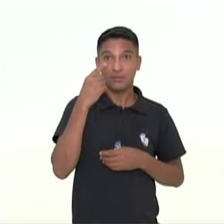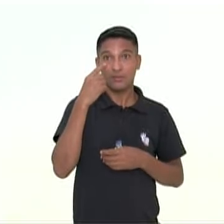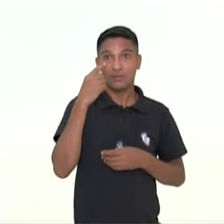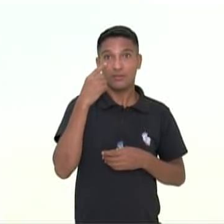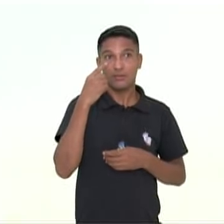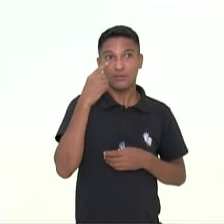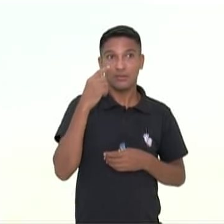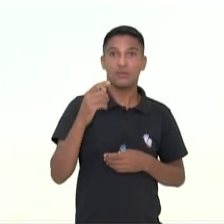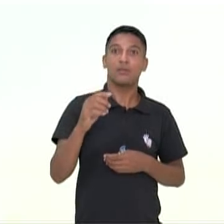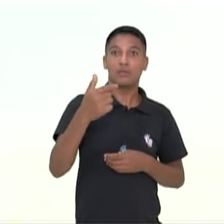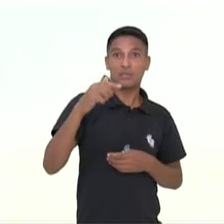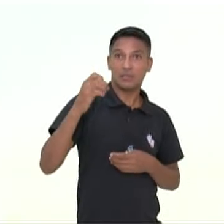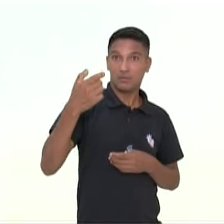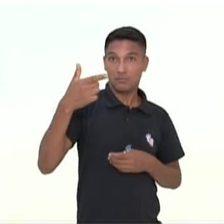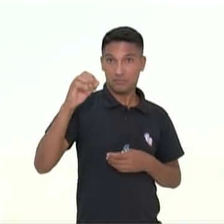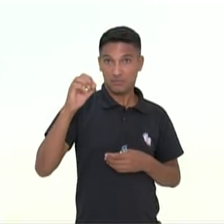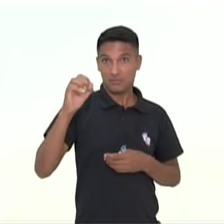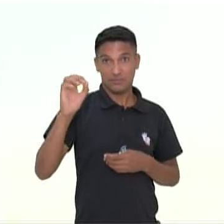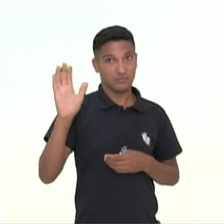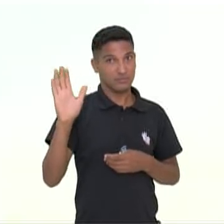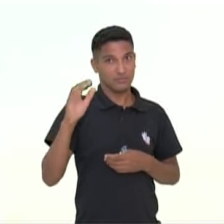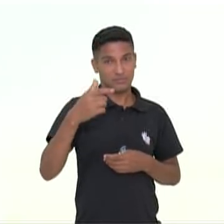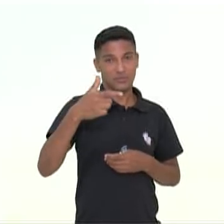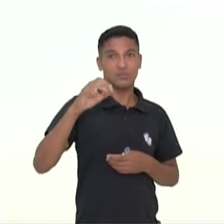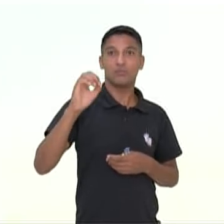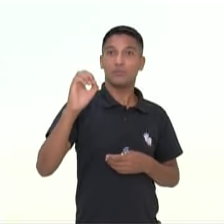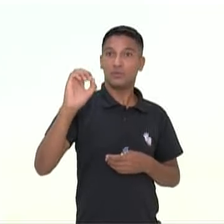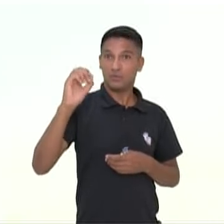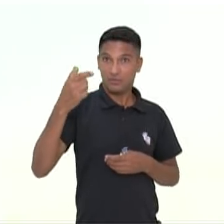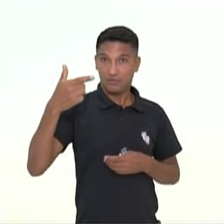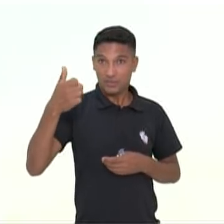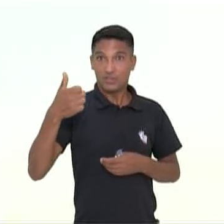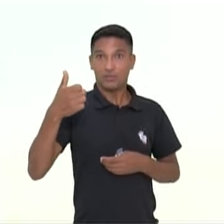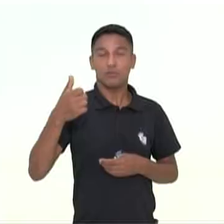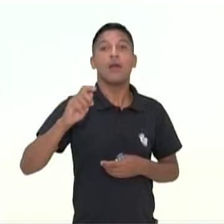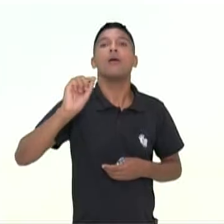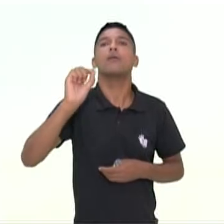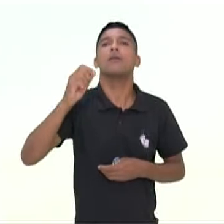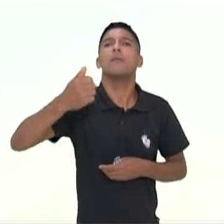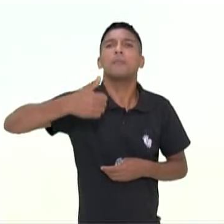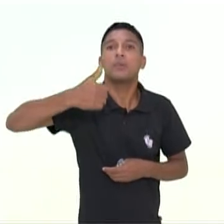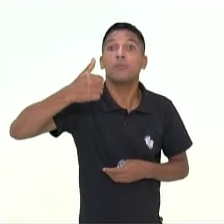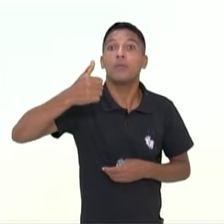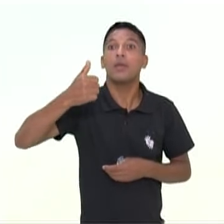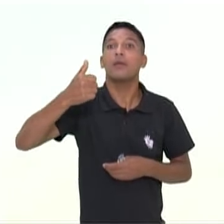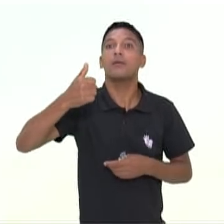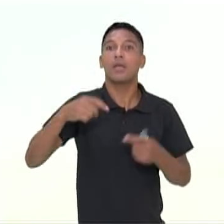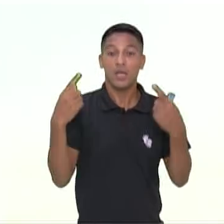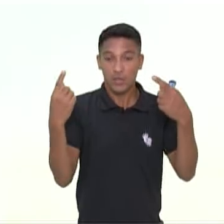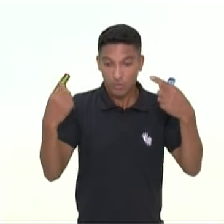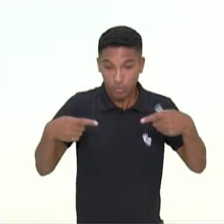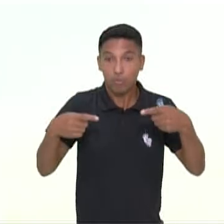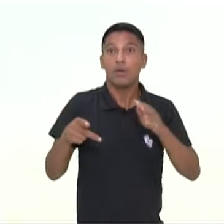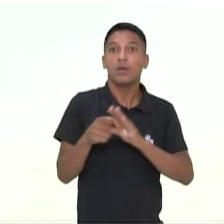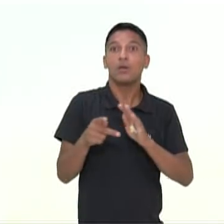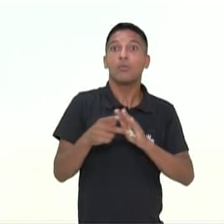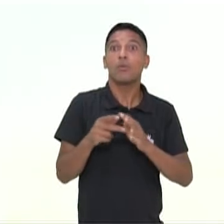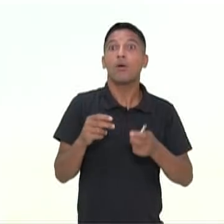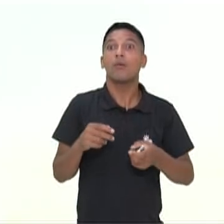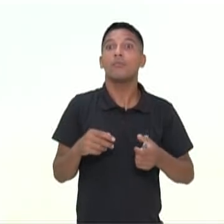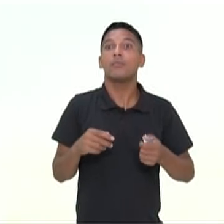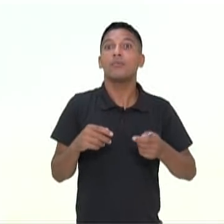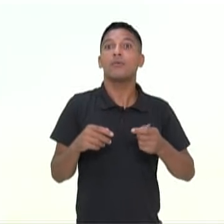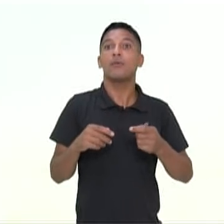Provavelmente 2021. Será a primeira participação do skate em uma edição dos Jogos Olímpicos, disputado